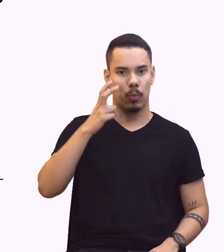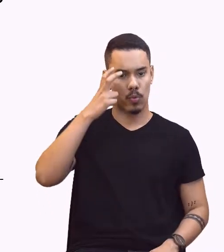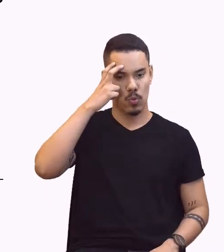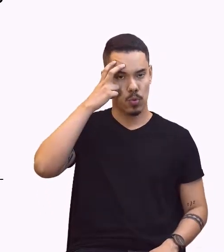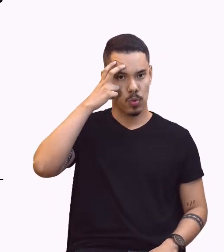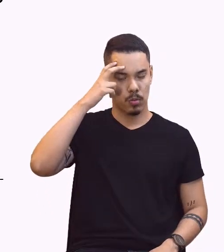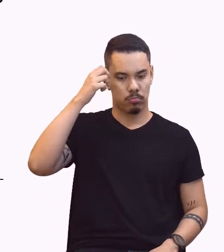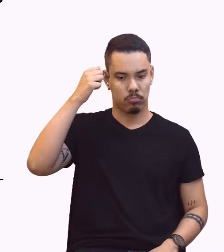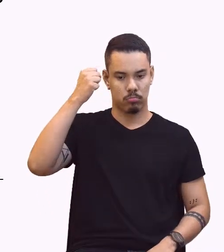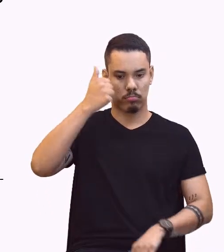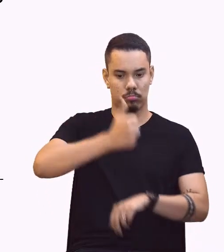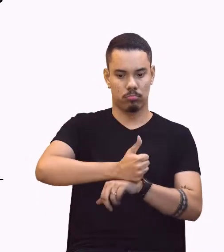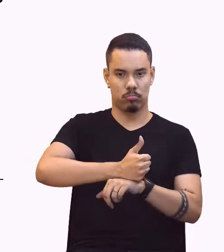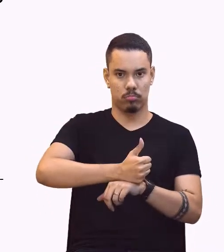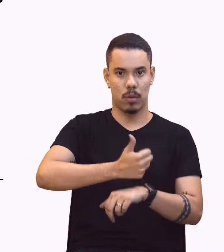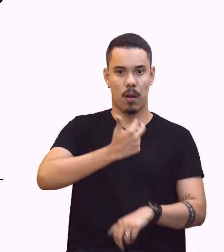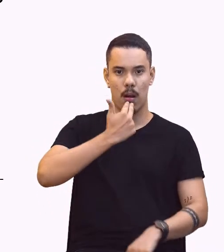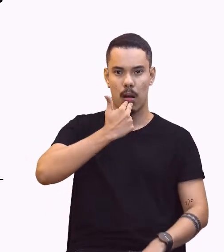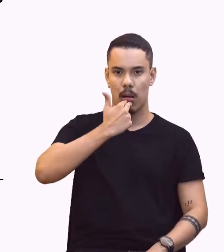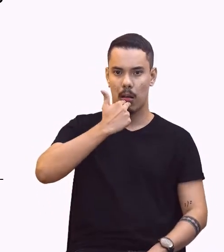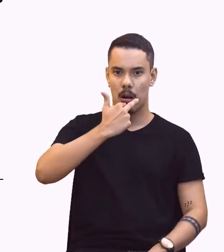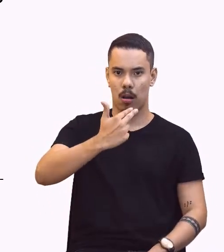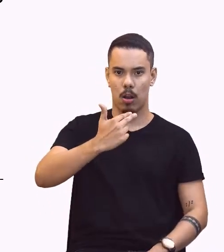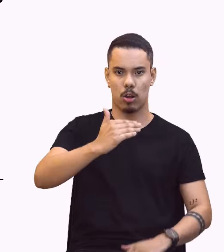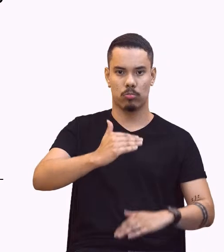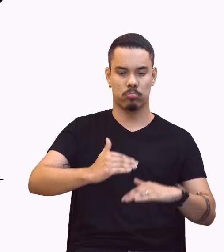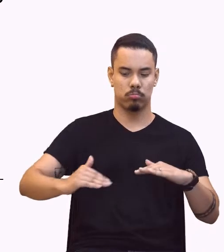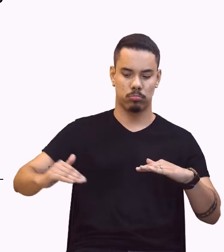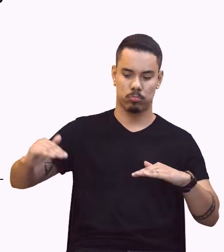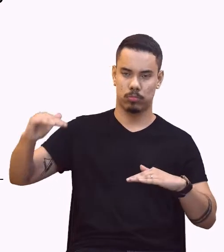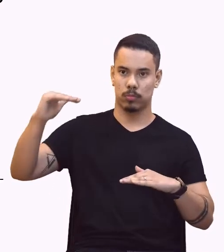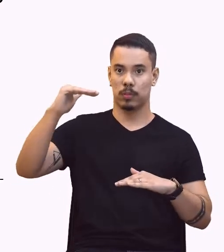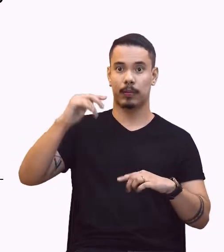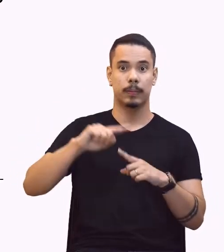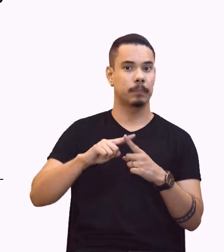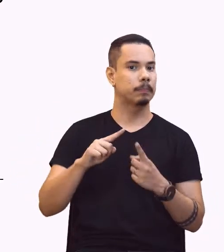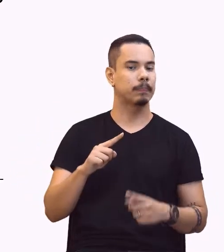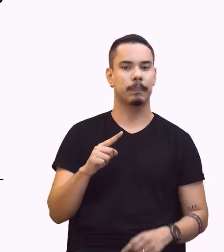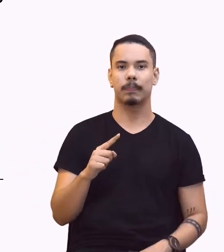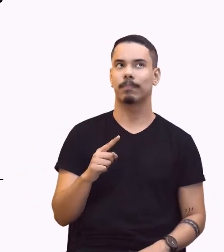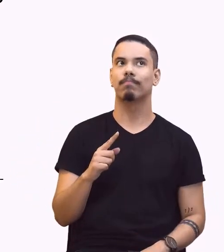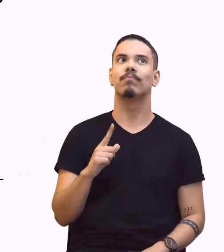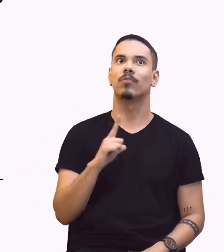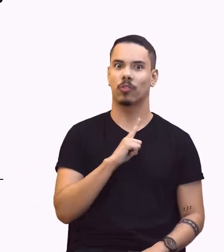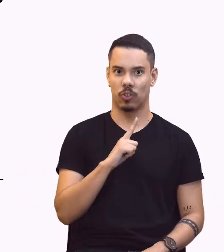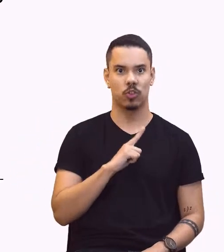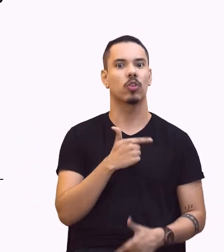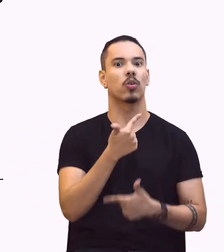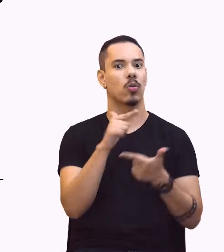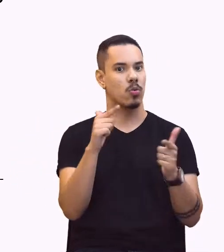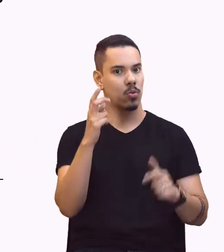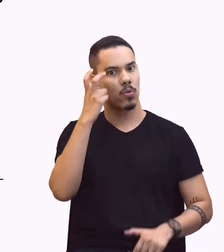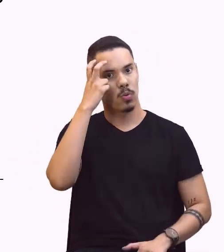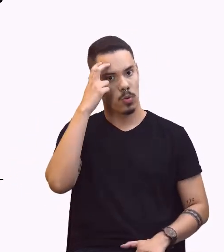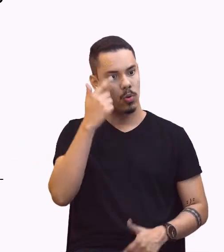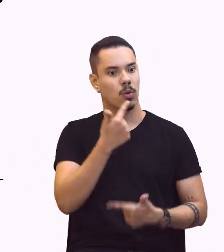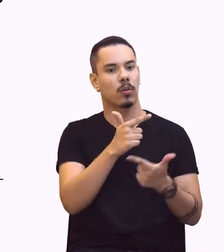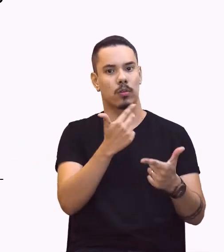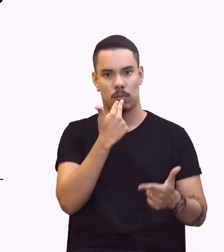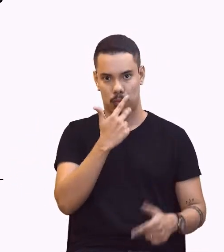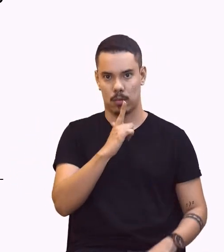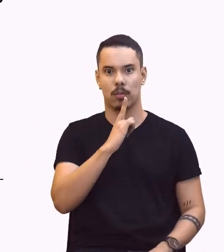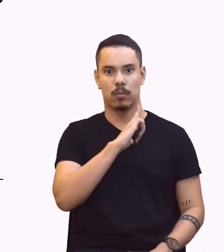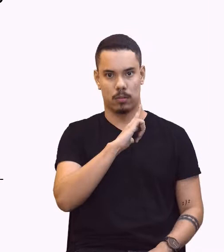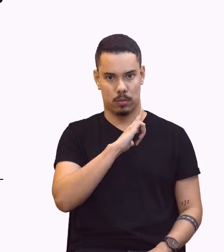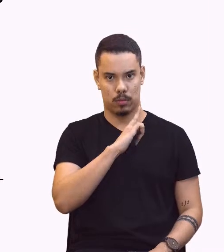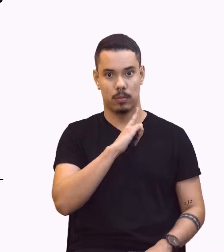sua língua como supremas. Mas isso não quer dizer que não havia outras culturas, não havia outras línguas, não